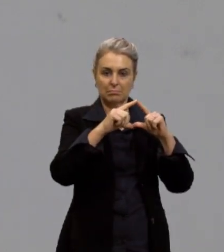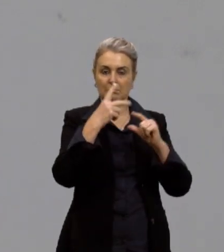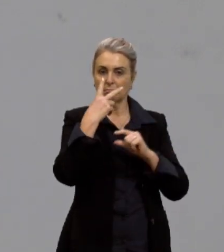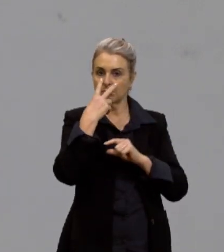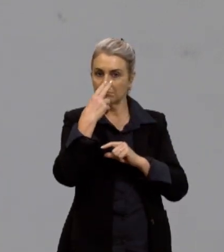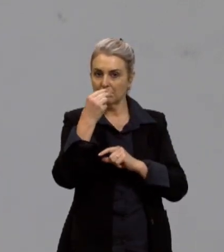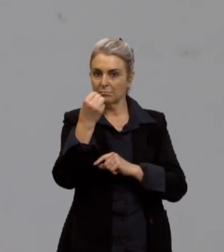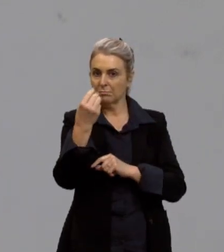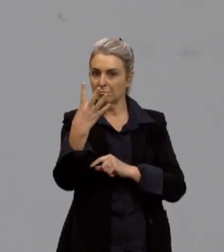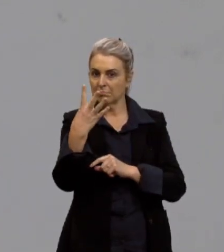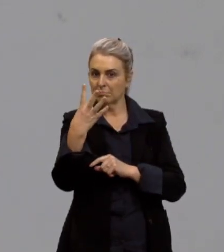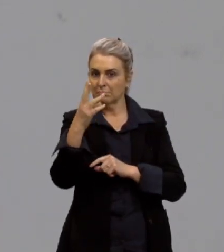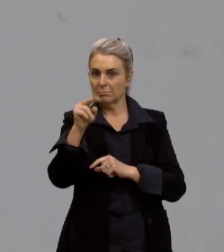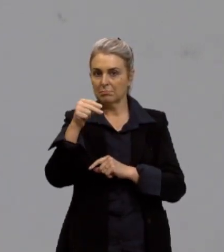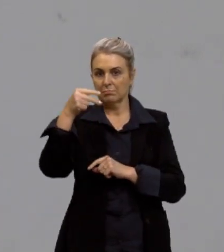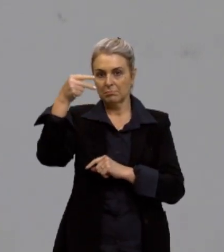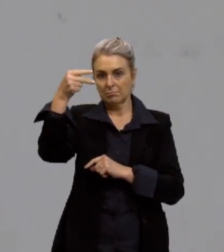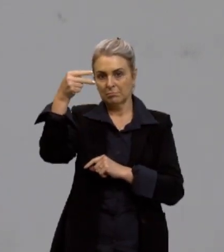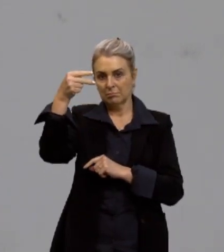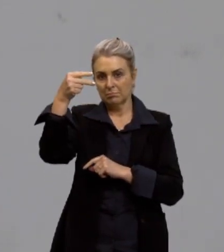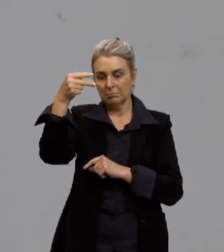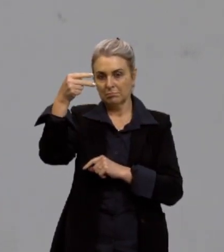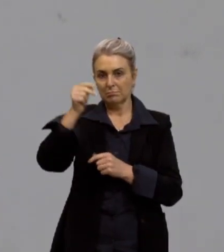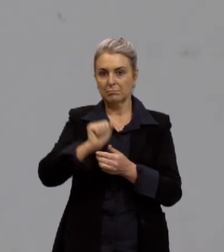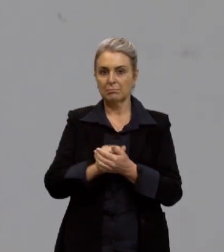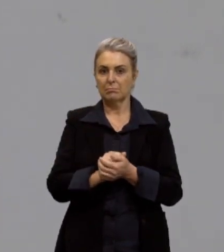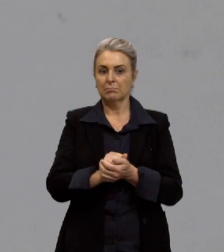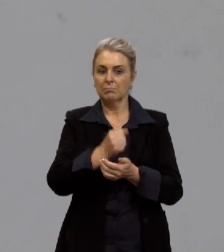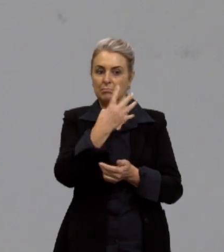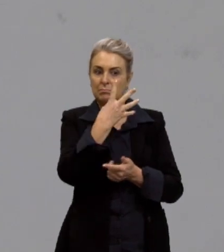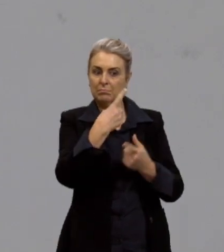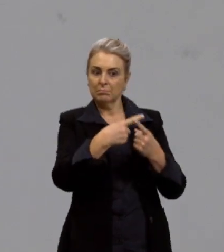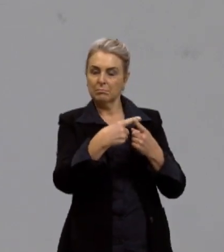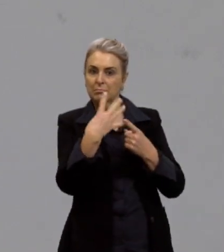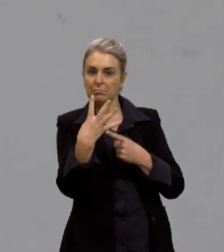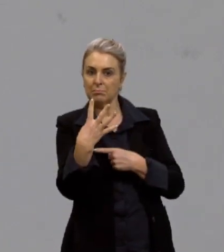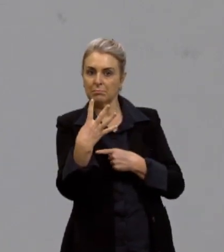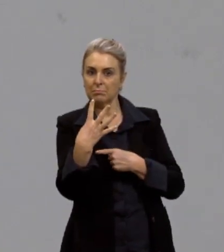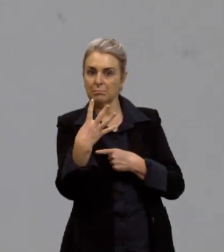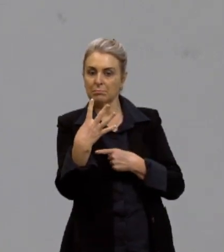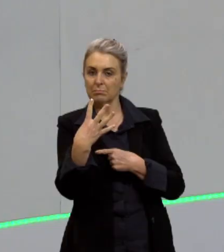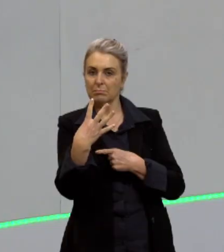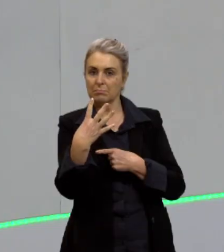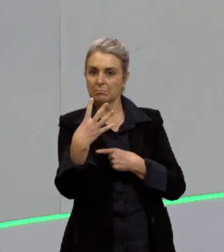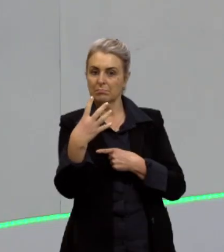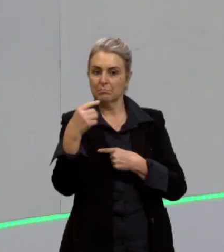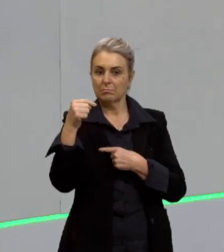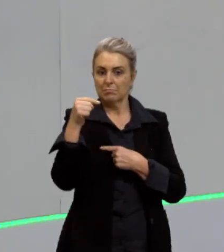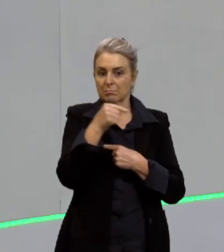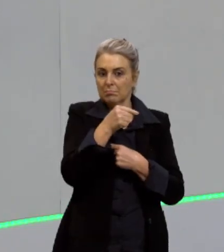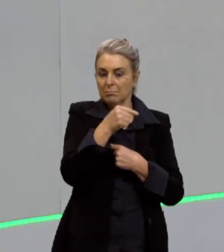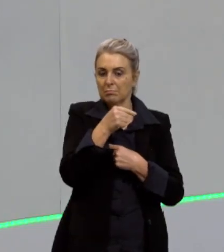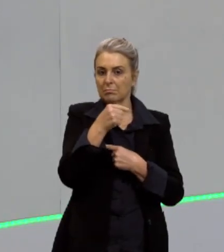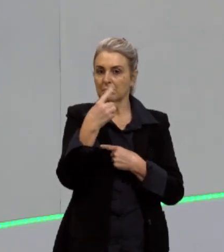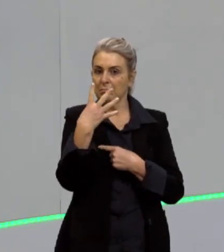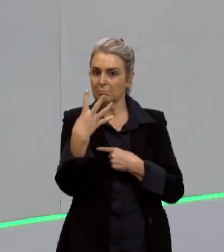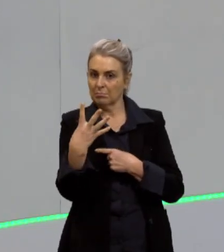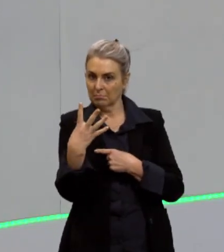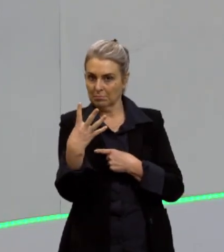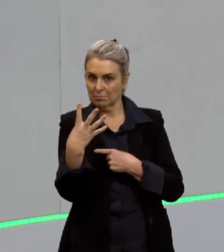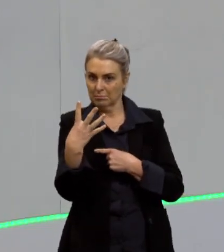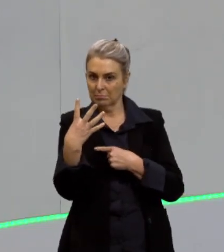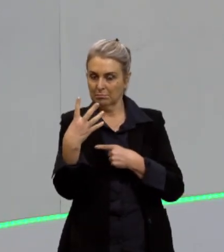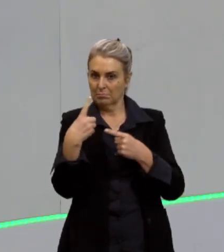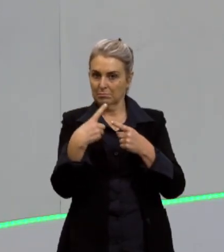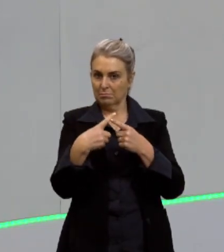a 4 ao quadrado é 4 vezes 4. Menos 4 ao quadrado é